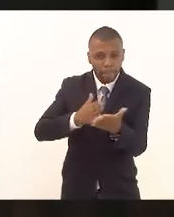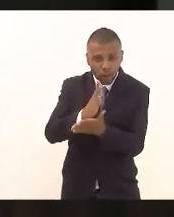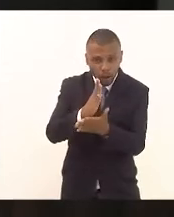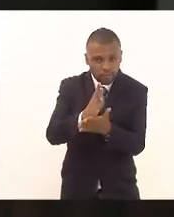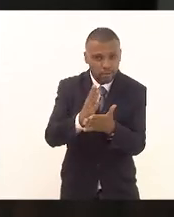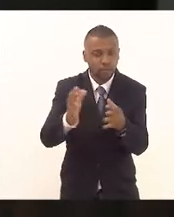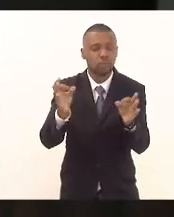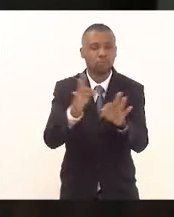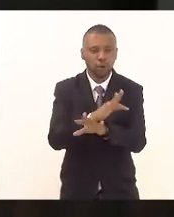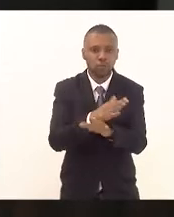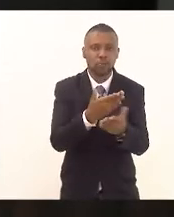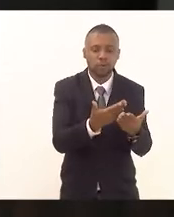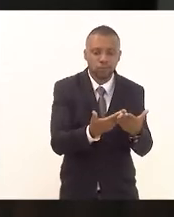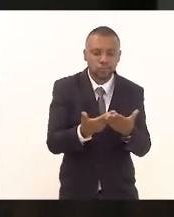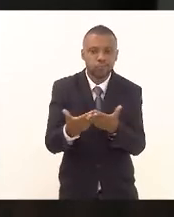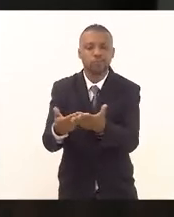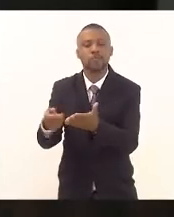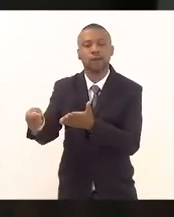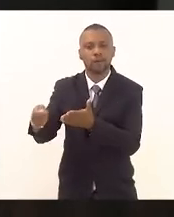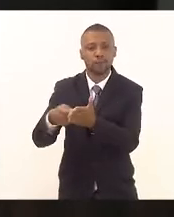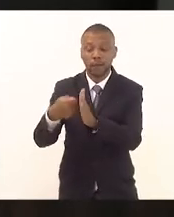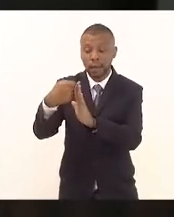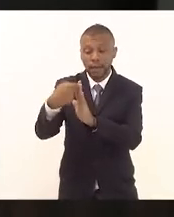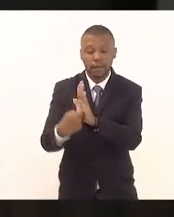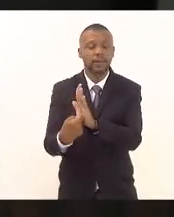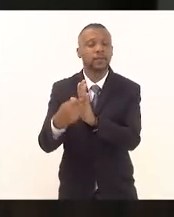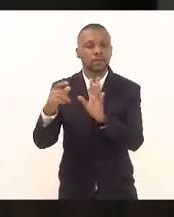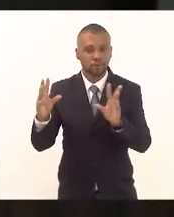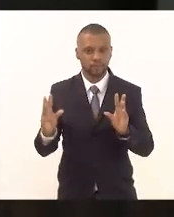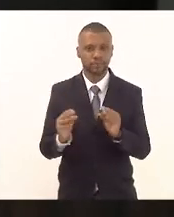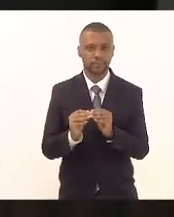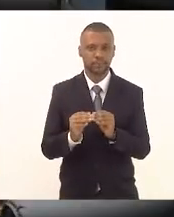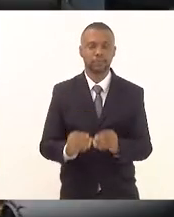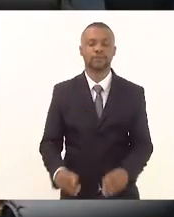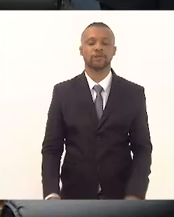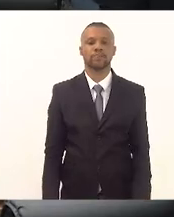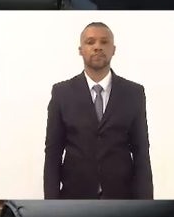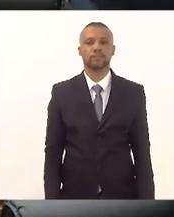estão aprovados. Vai à redação final.